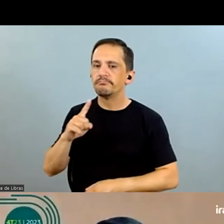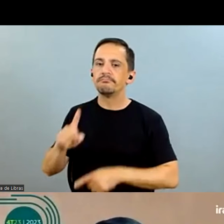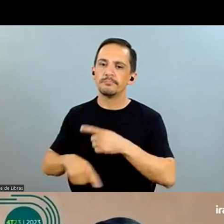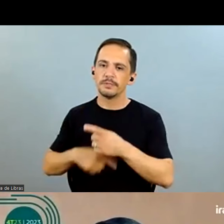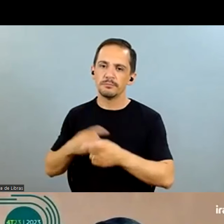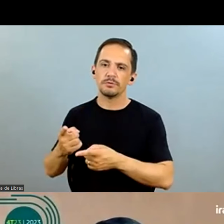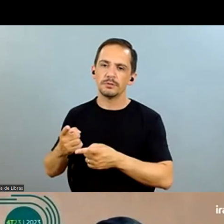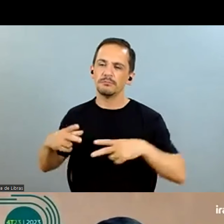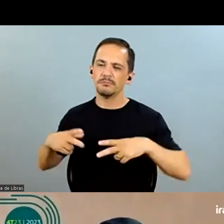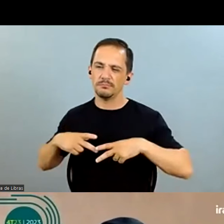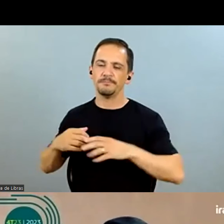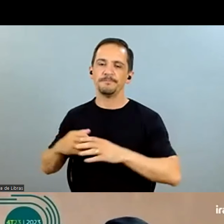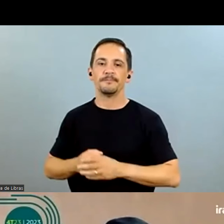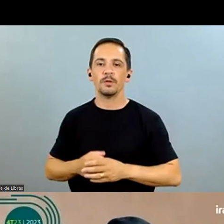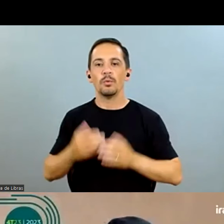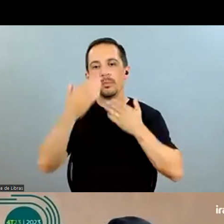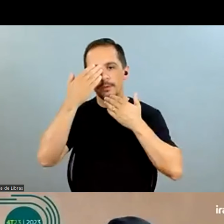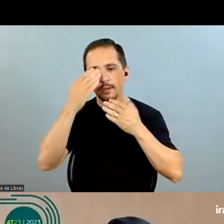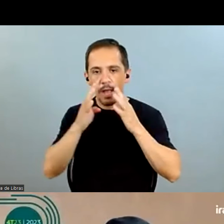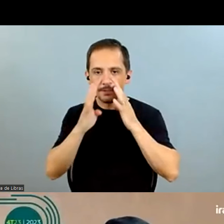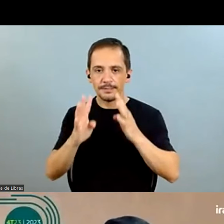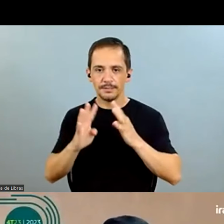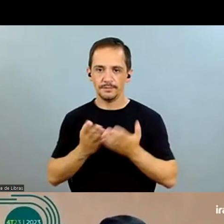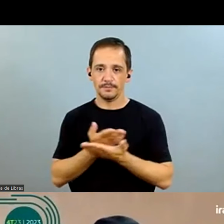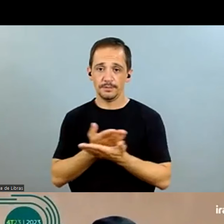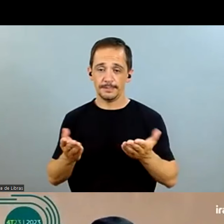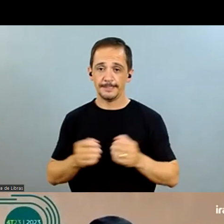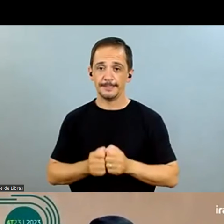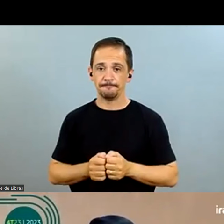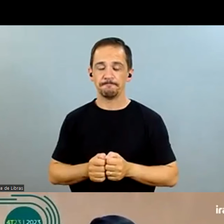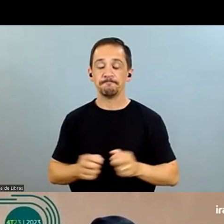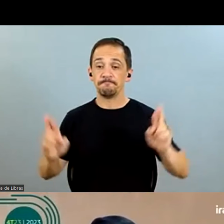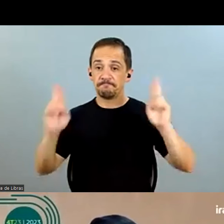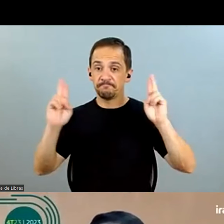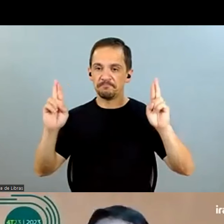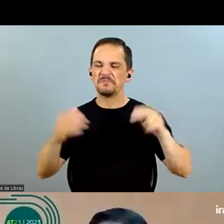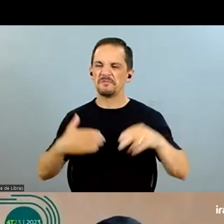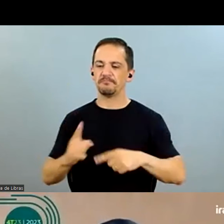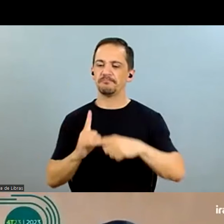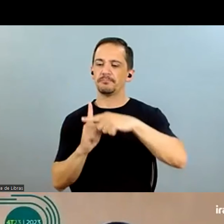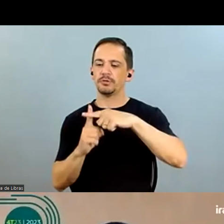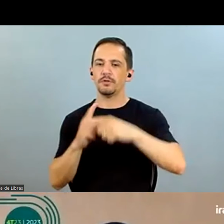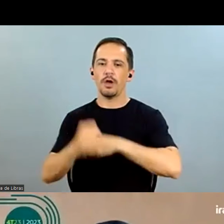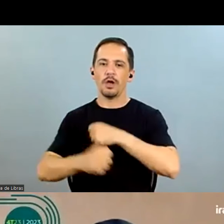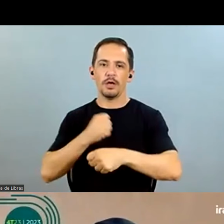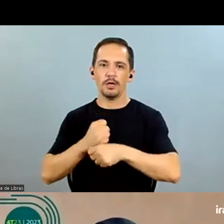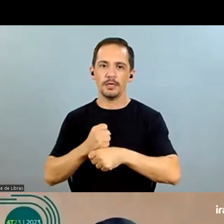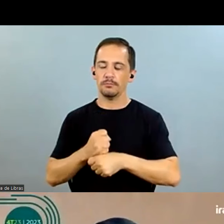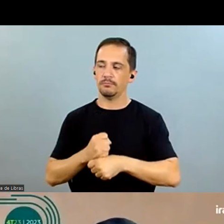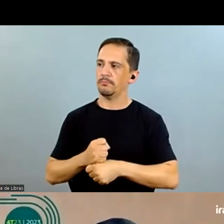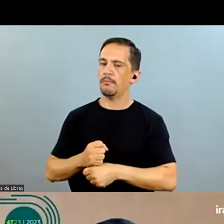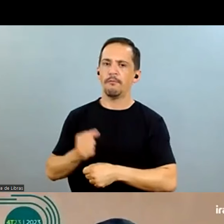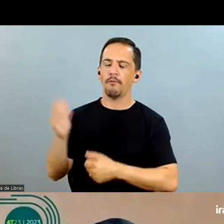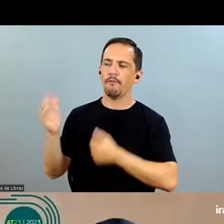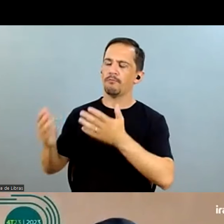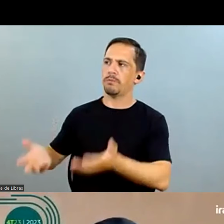todos e reafirmo aí que nossa expectativa pro ano é muito positiva a gente foi surpreendido com o mercado mais vigoroso desde o mês de